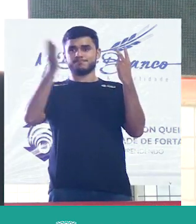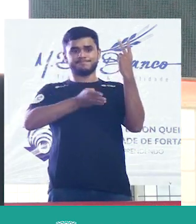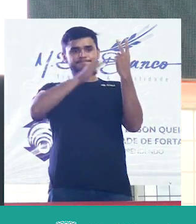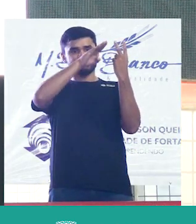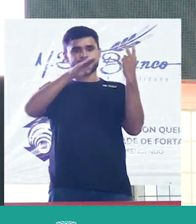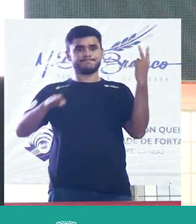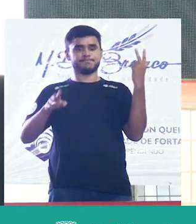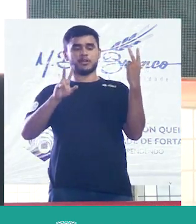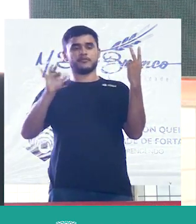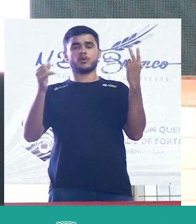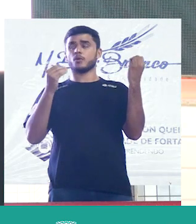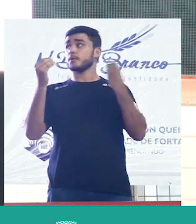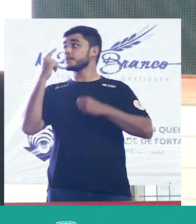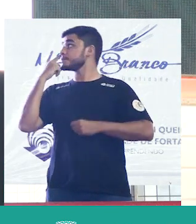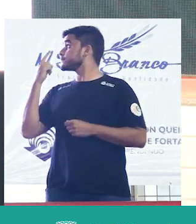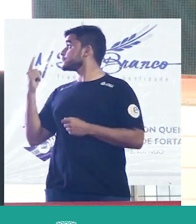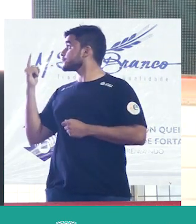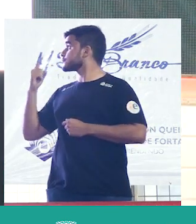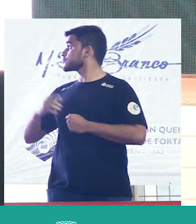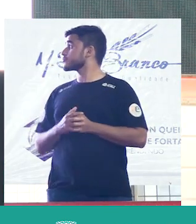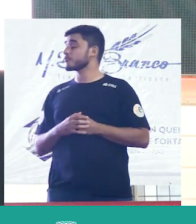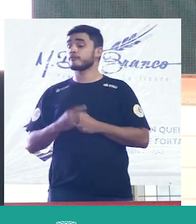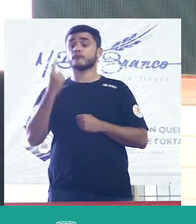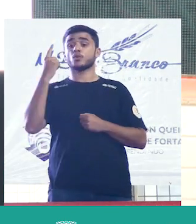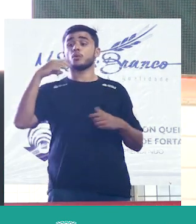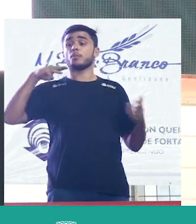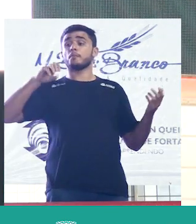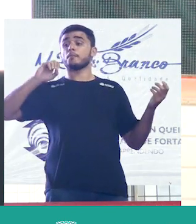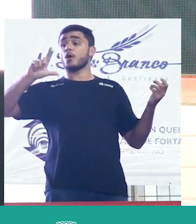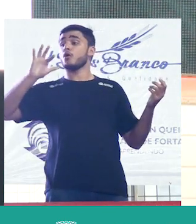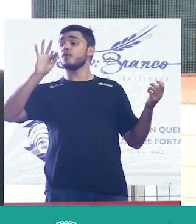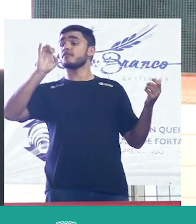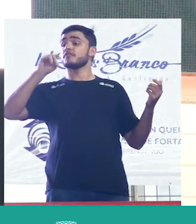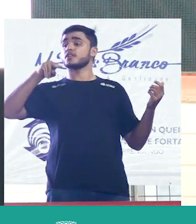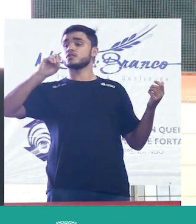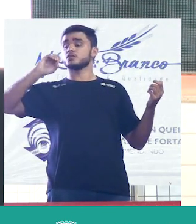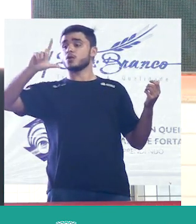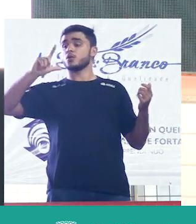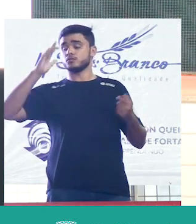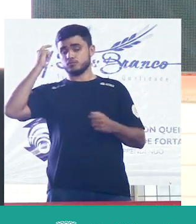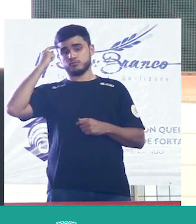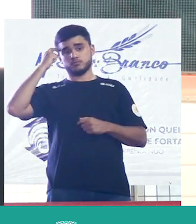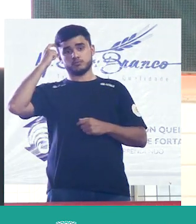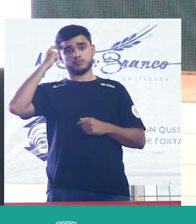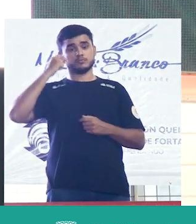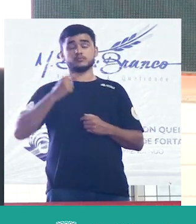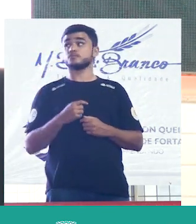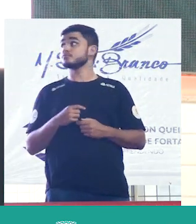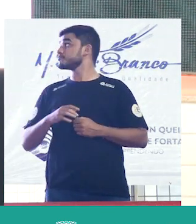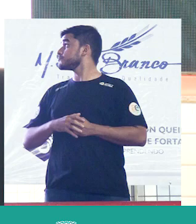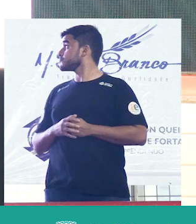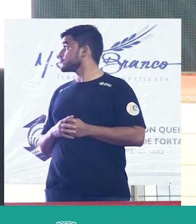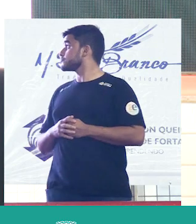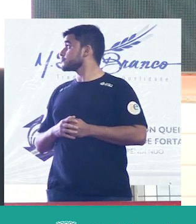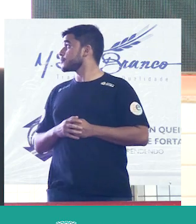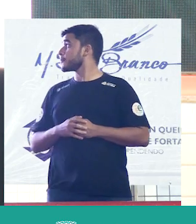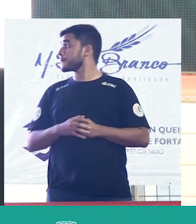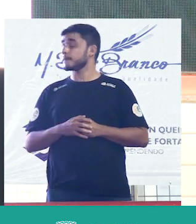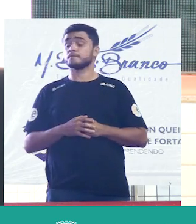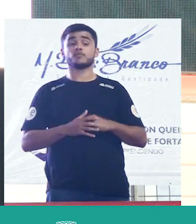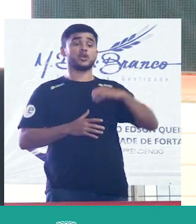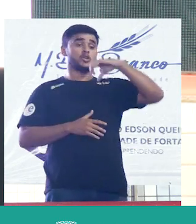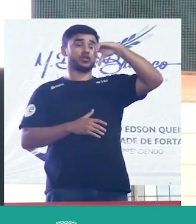propanona. Pessoal, quanto é que pesa 1 mol de fenol? Massa molar foi dada, 94 gramas por mol.